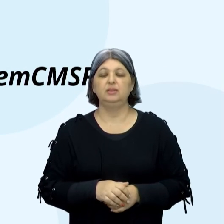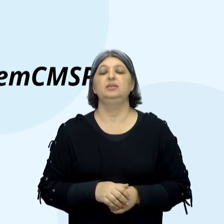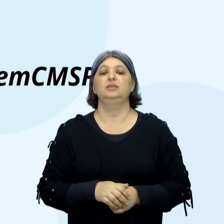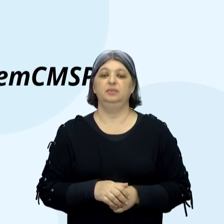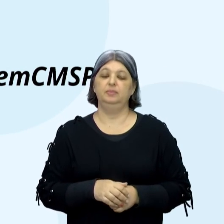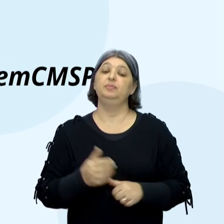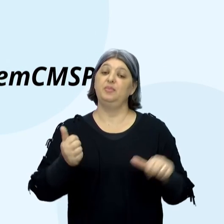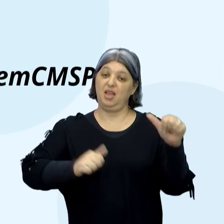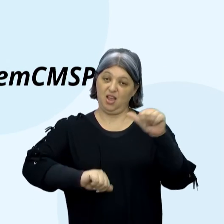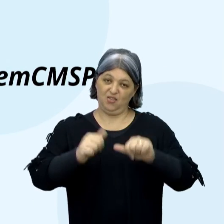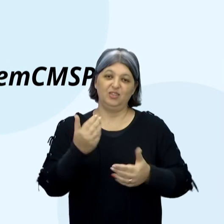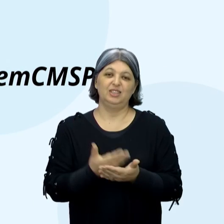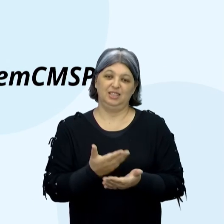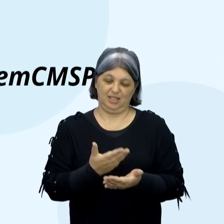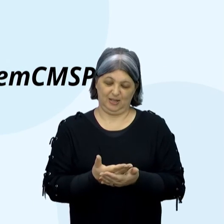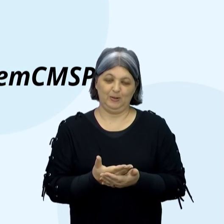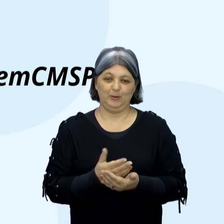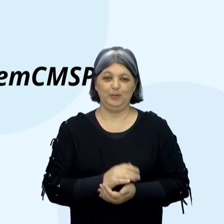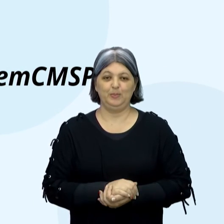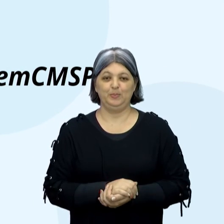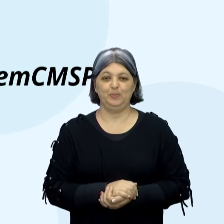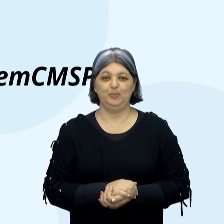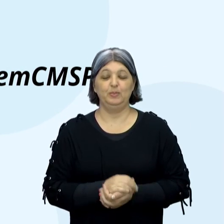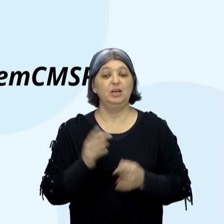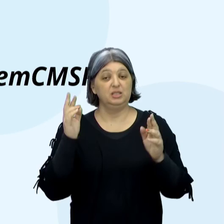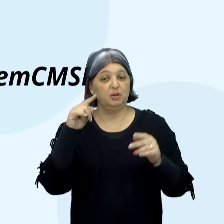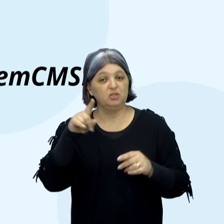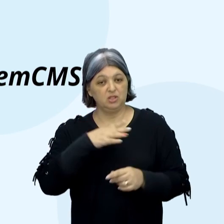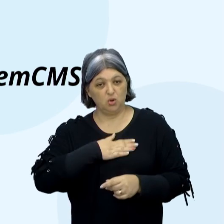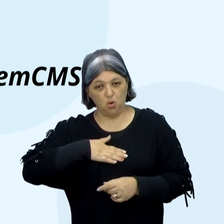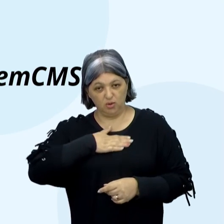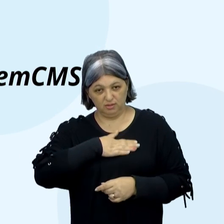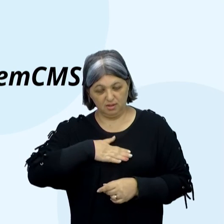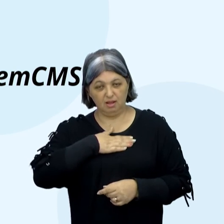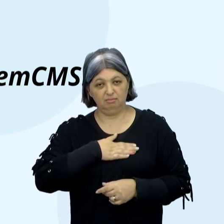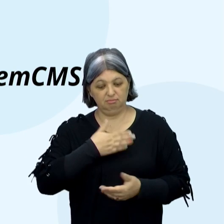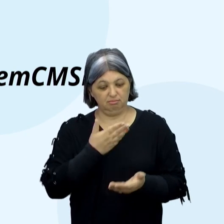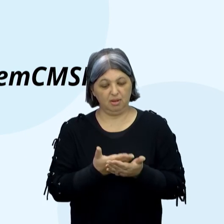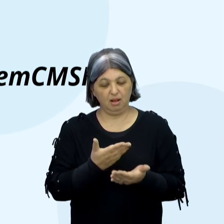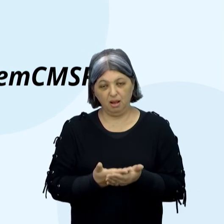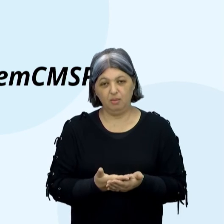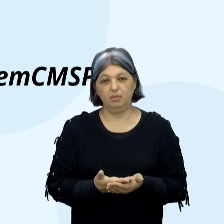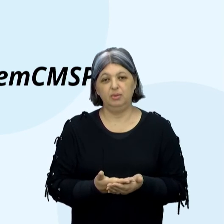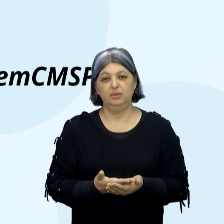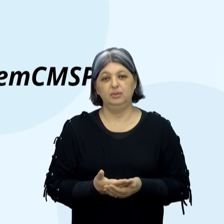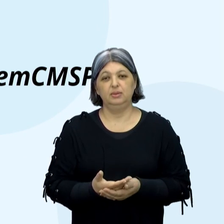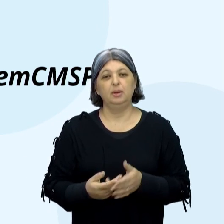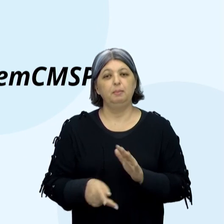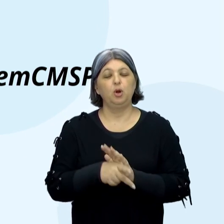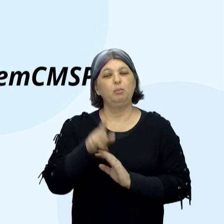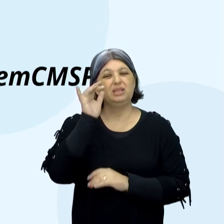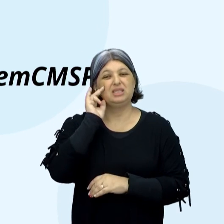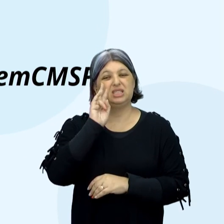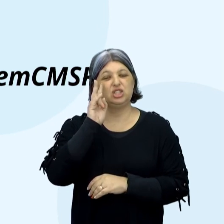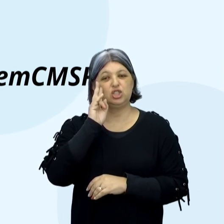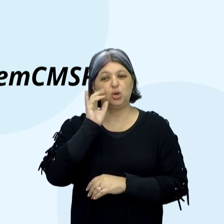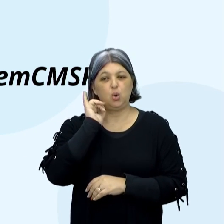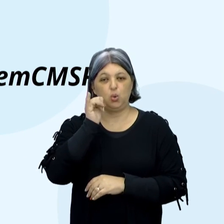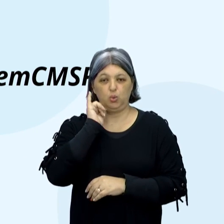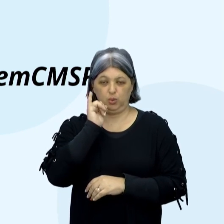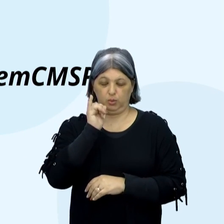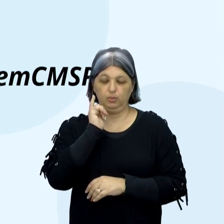Então avaliem a aula aí, espero que vocês tenham gostado. Foi uma aula mais aí narrada, né?